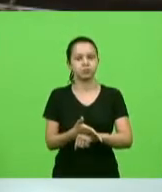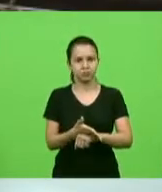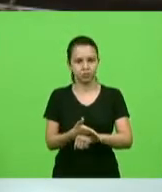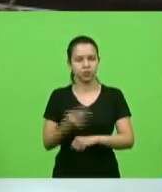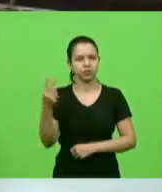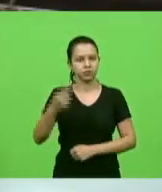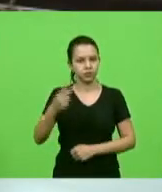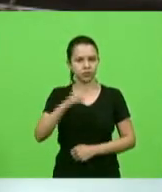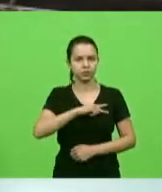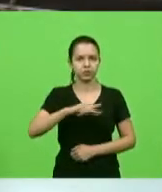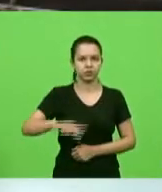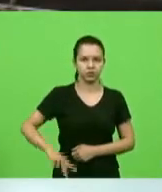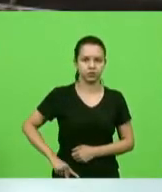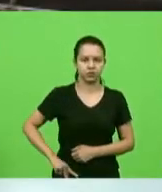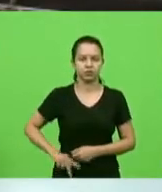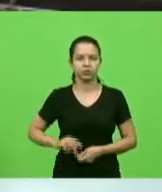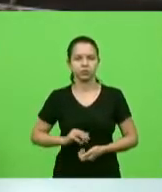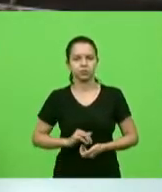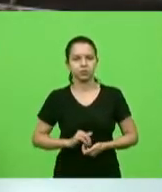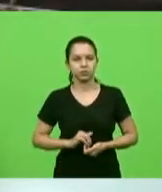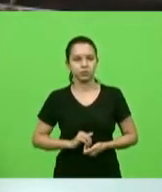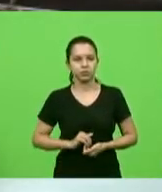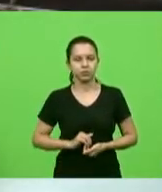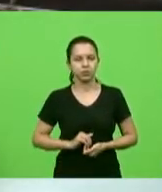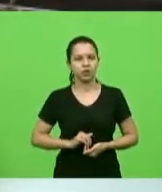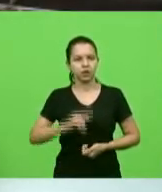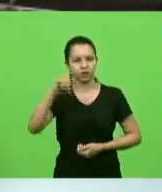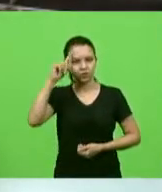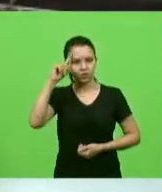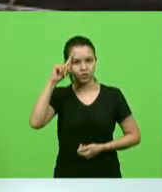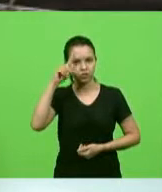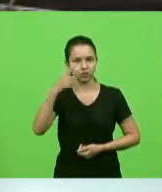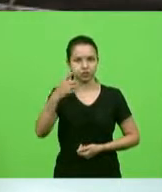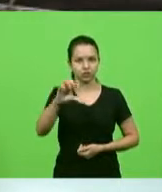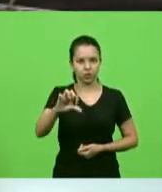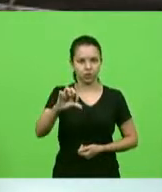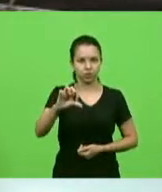de vice-presidente. No dia 9 de maio,